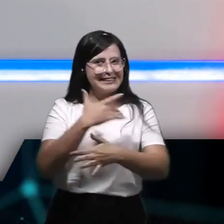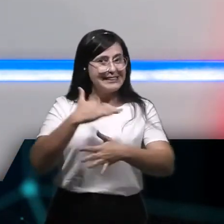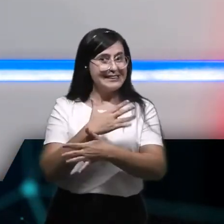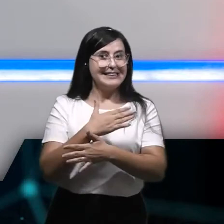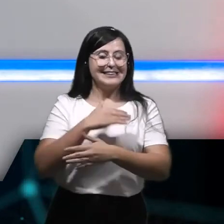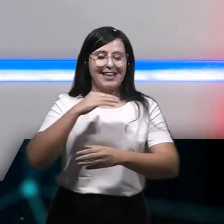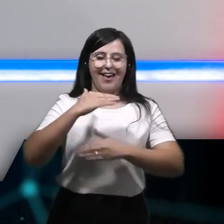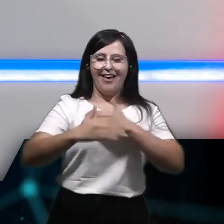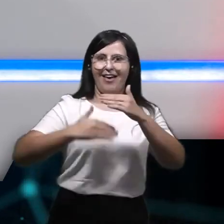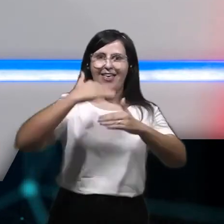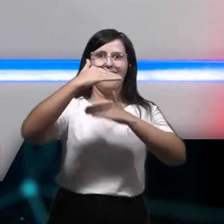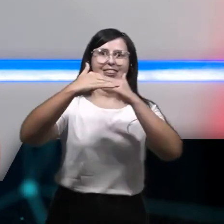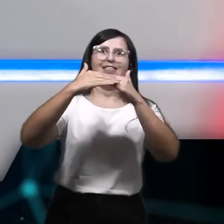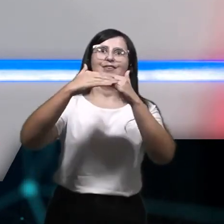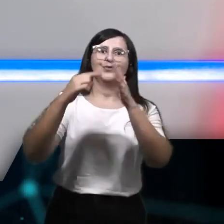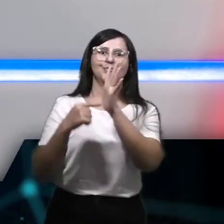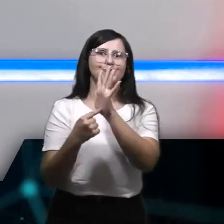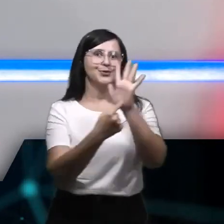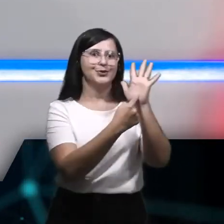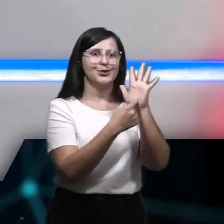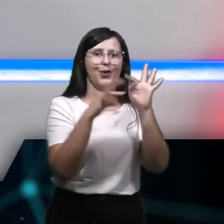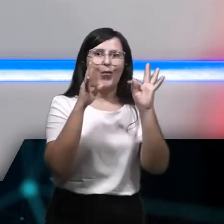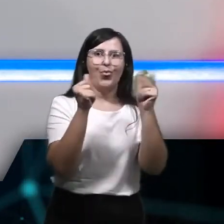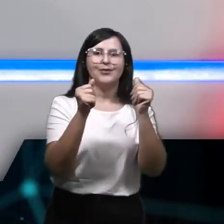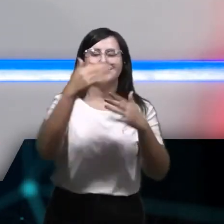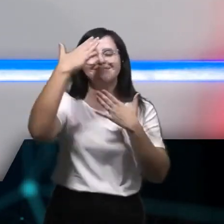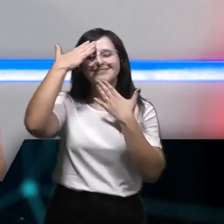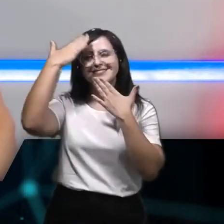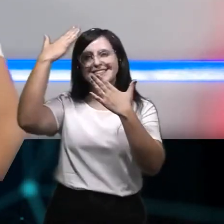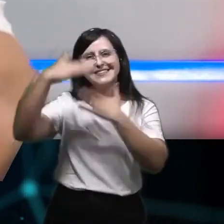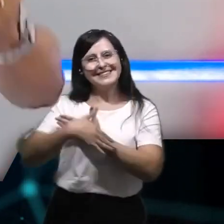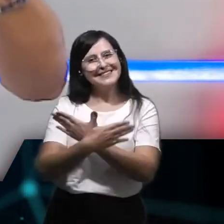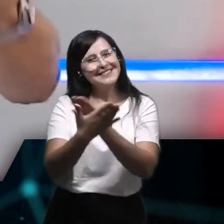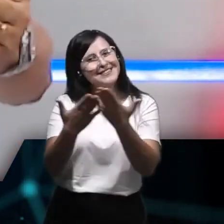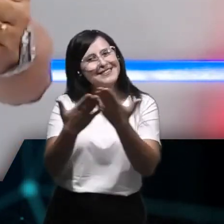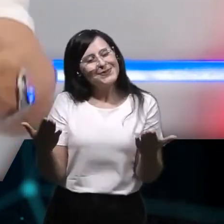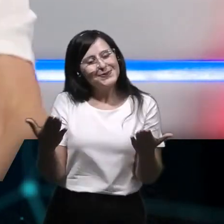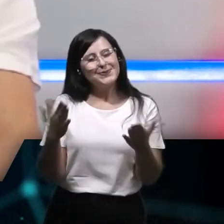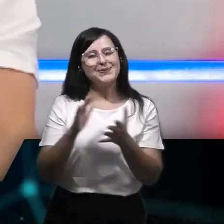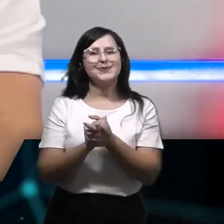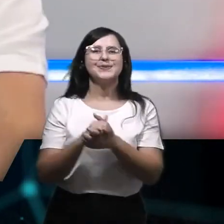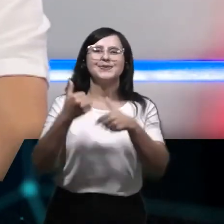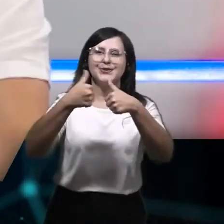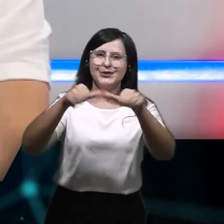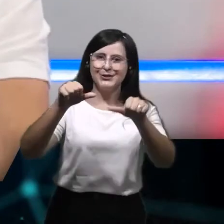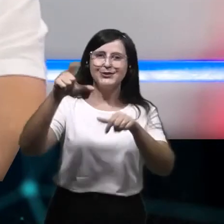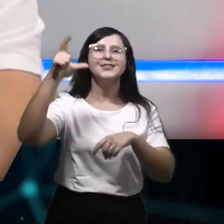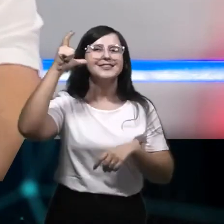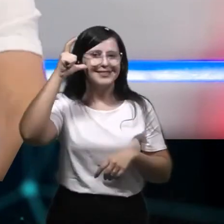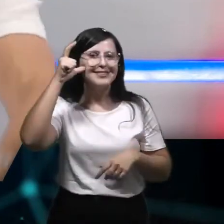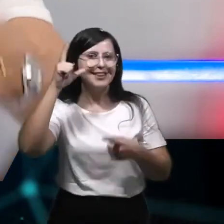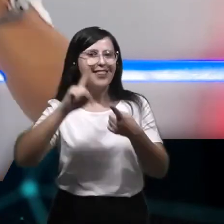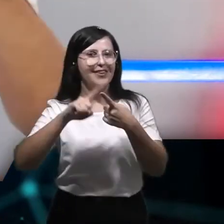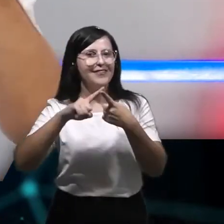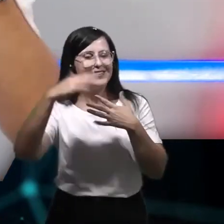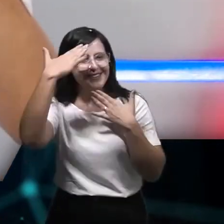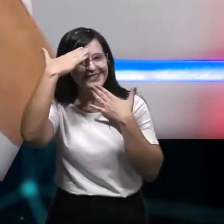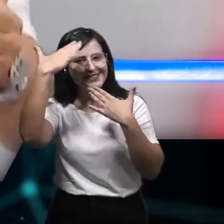cresça, apareça e se fortaleça. Meu muito obrigado a todos vocês que estão nos assistindo agora.